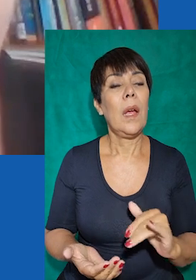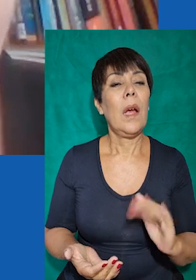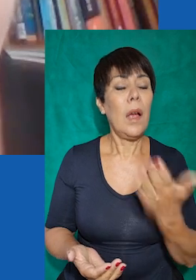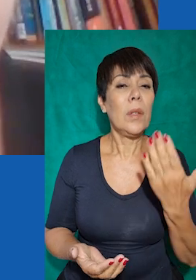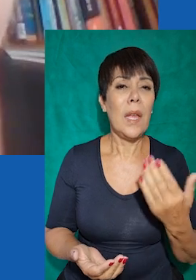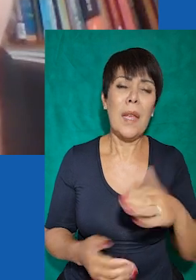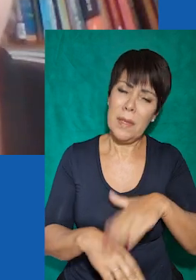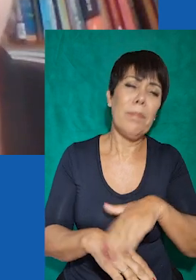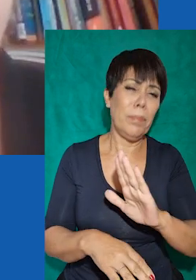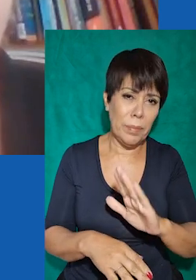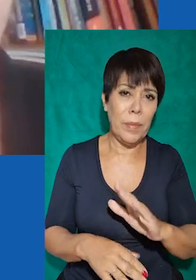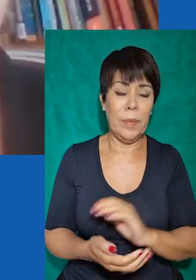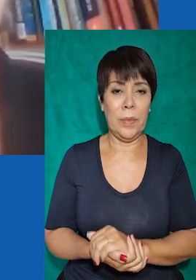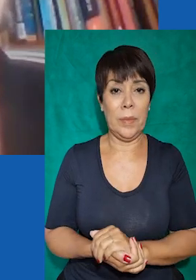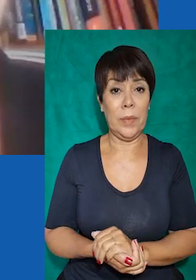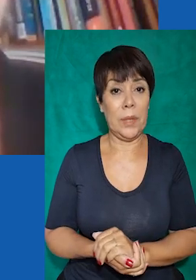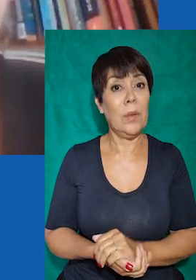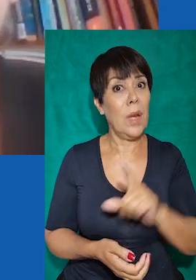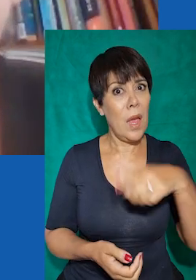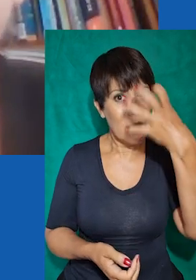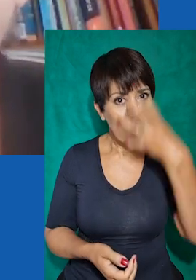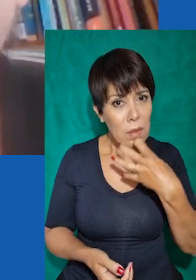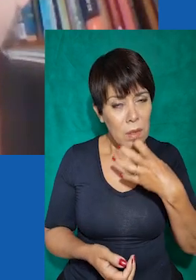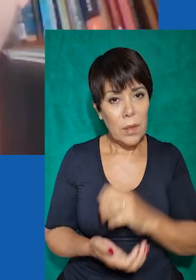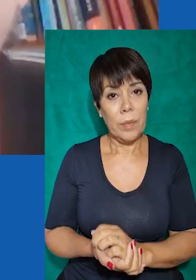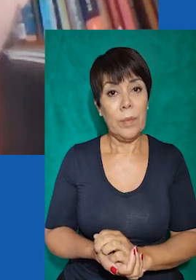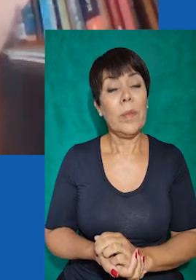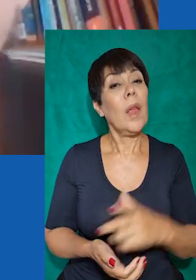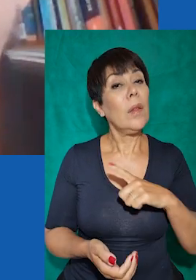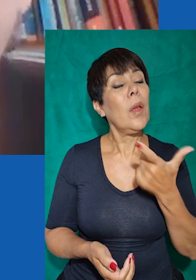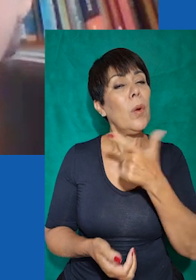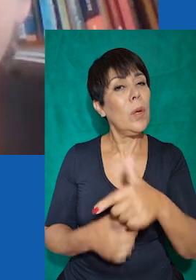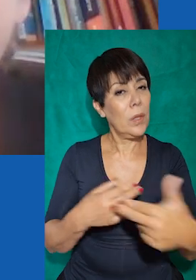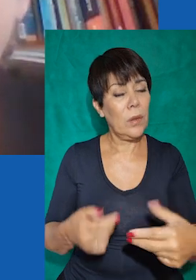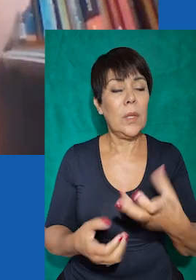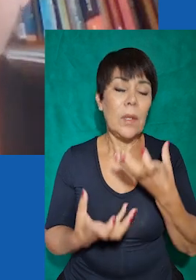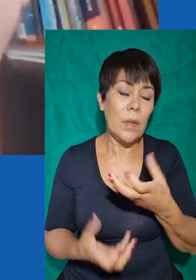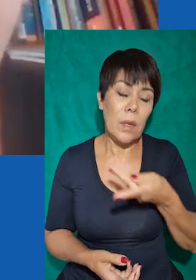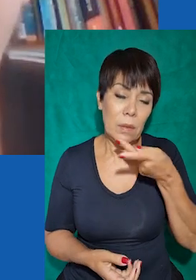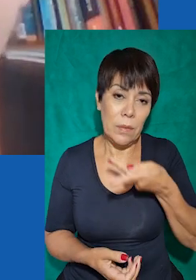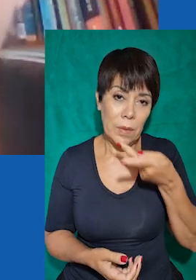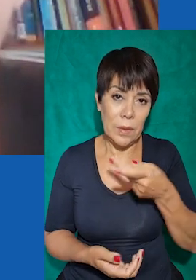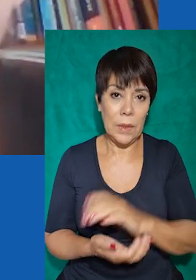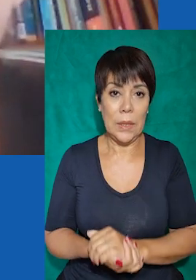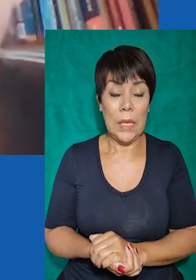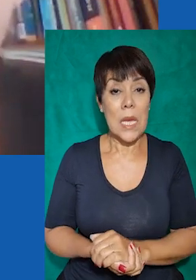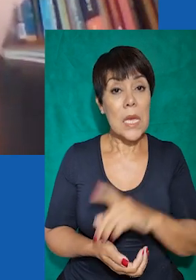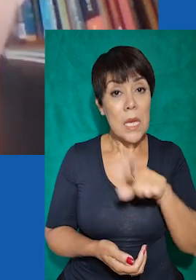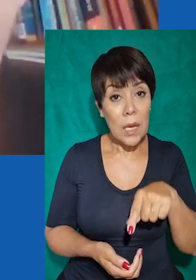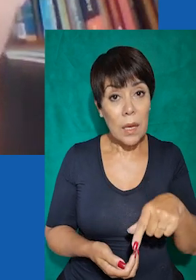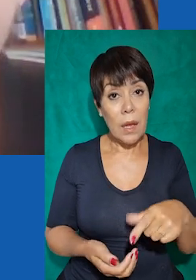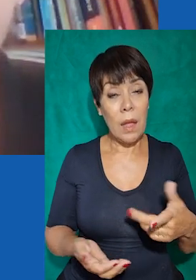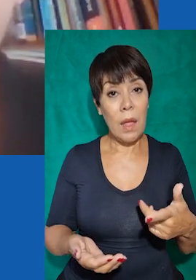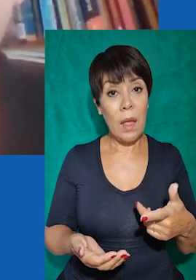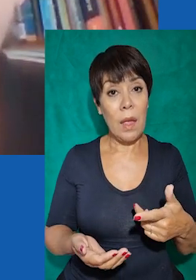né? E isso é gravíssimo. Mas há um outro lado que eu queria mencionar, que é justamente